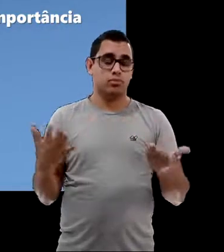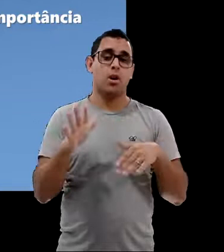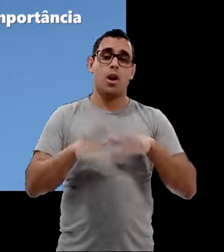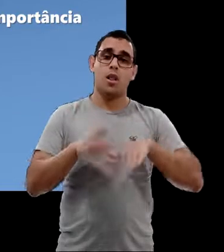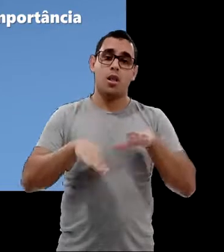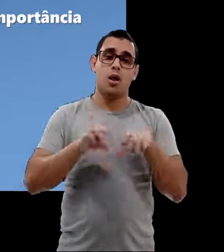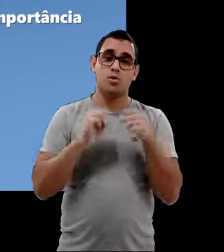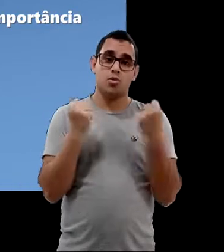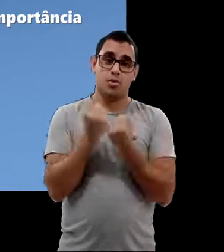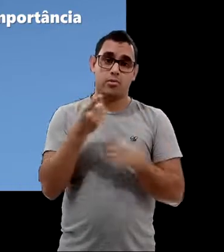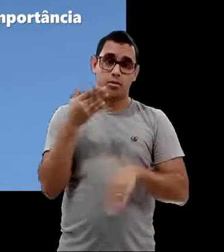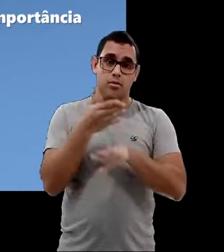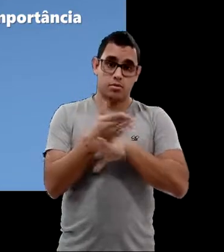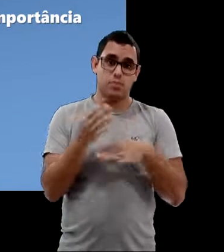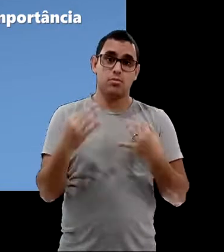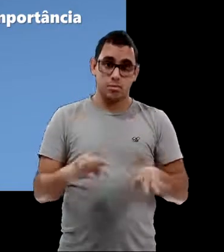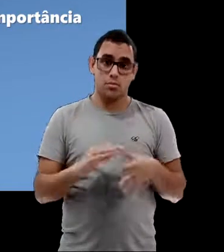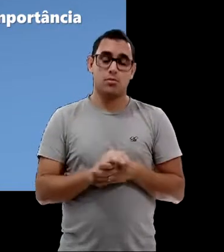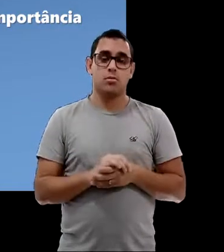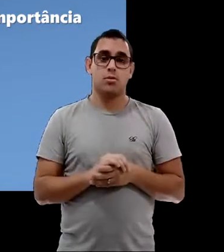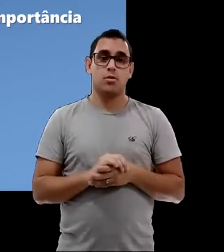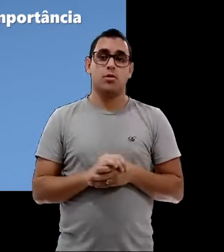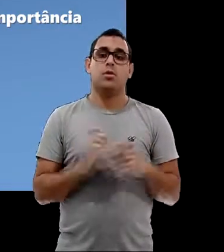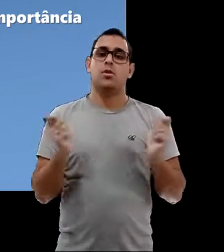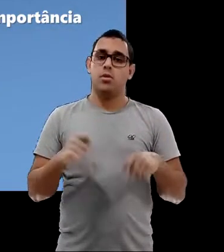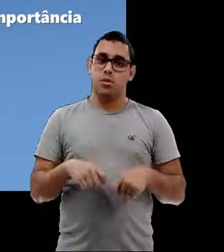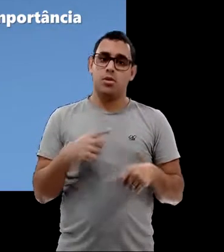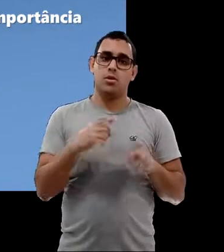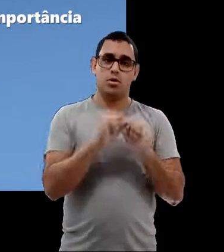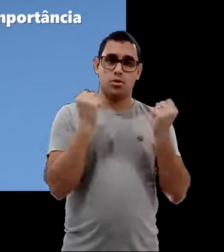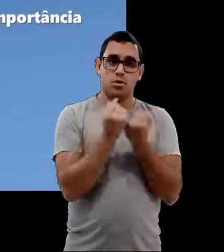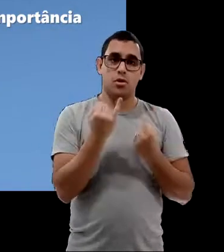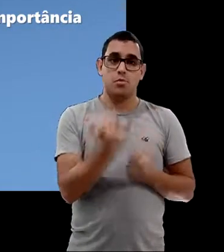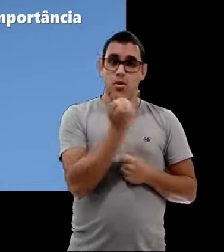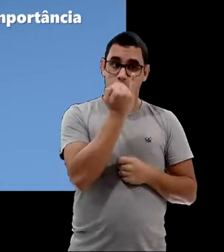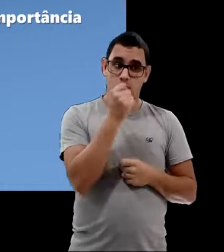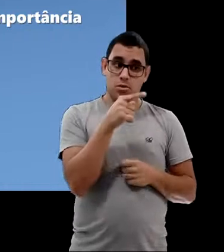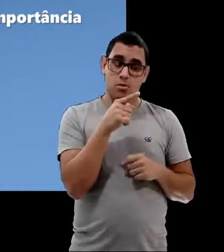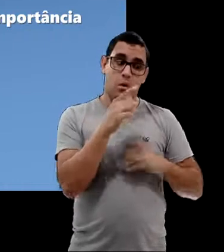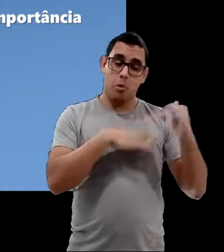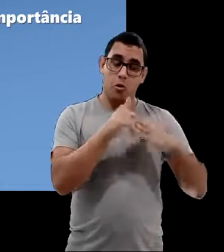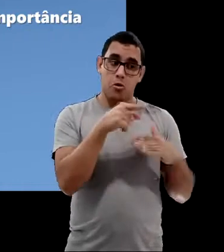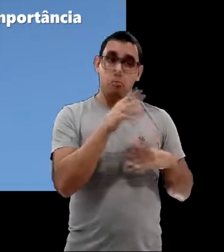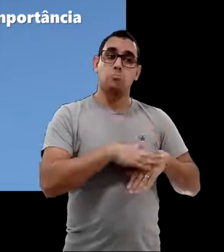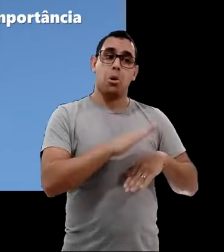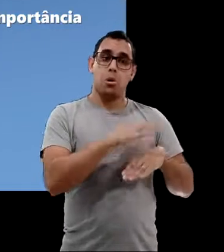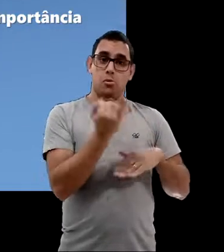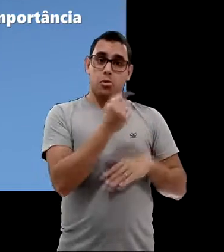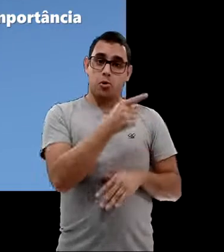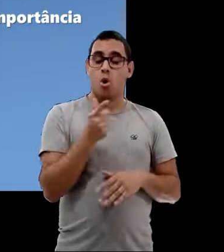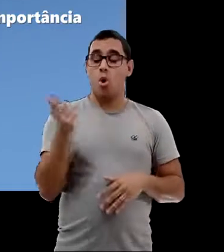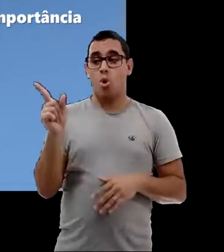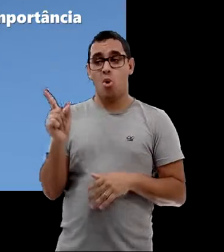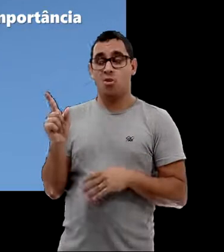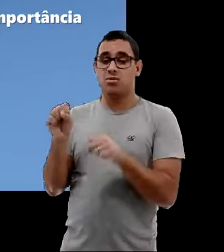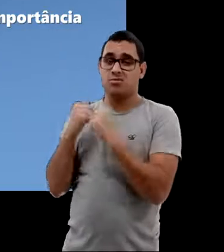Então depende muito da sociedade que você estiver inserido nela. Então tem sociedades que dão importância a uma determinada